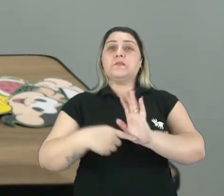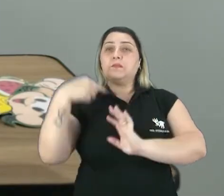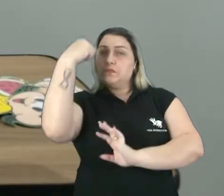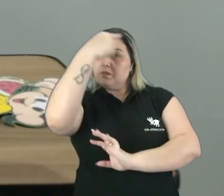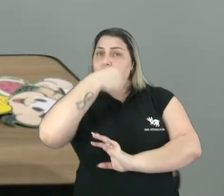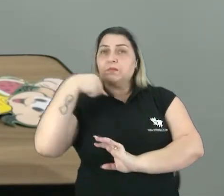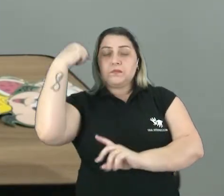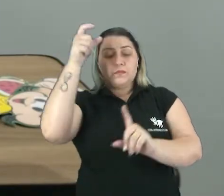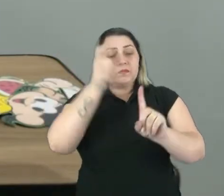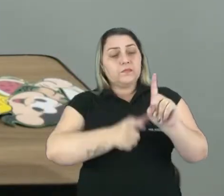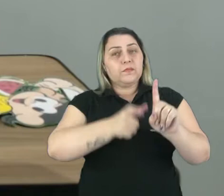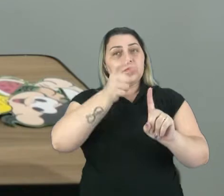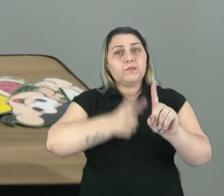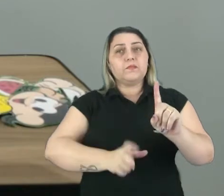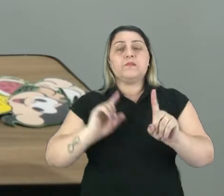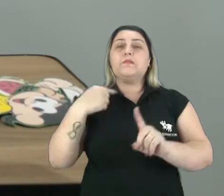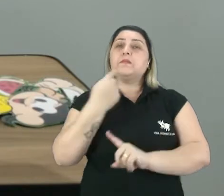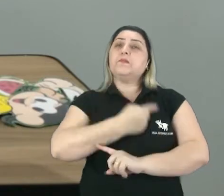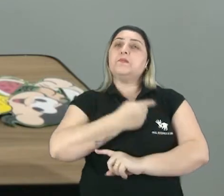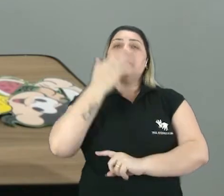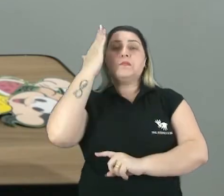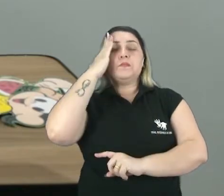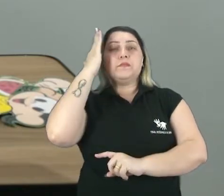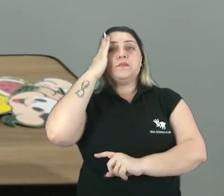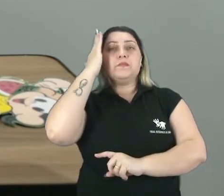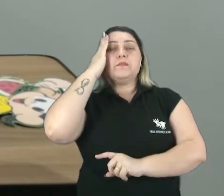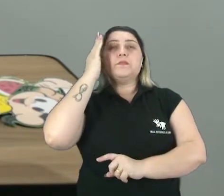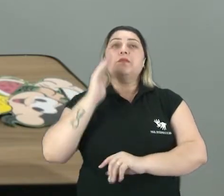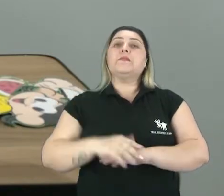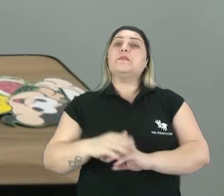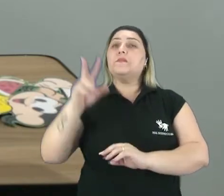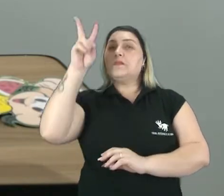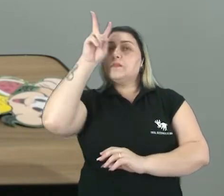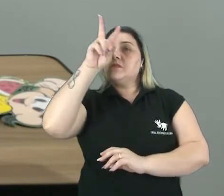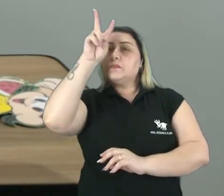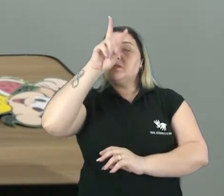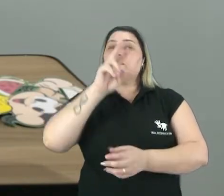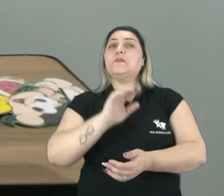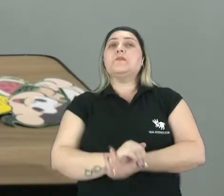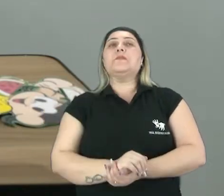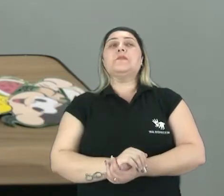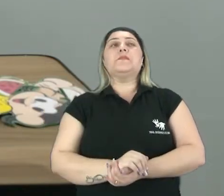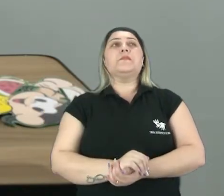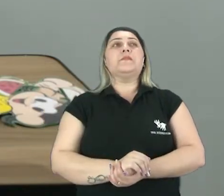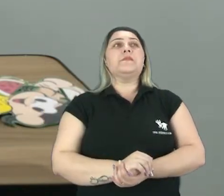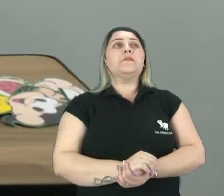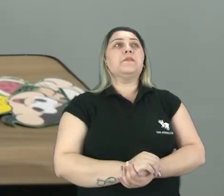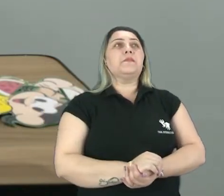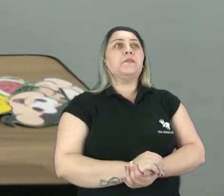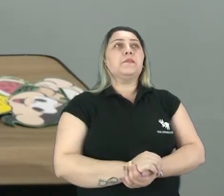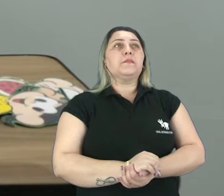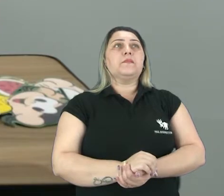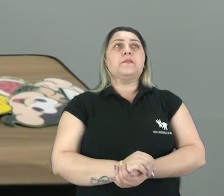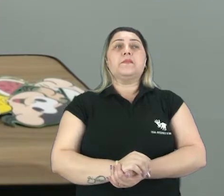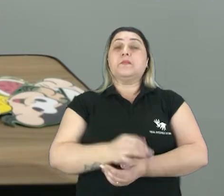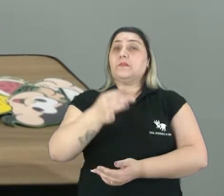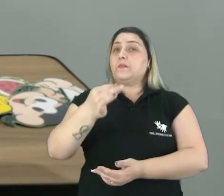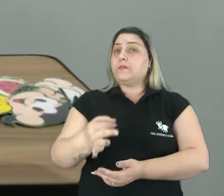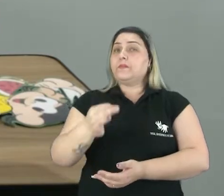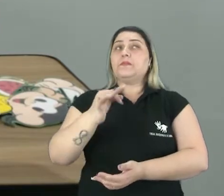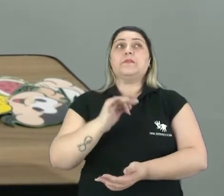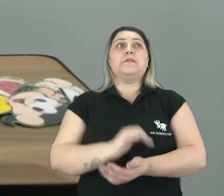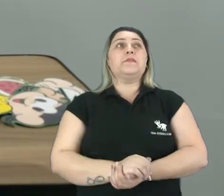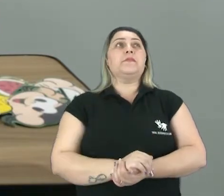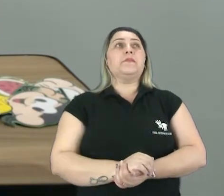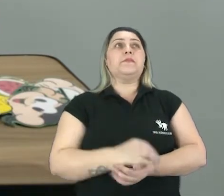dos personagens. Assim nós vamos compreendendo toda a história, toda a narrativa.